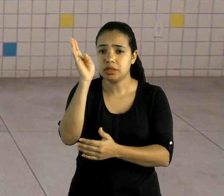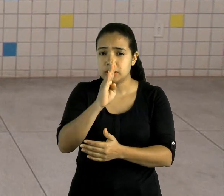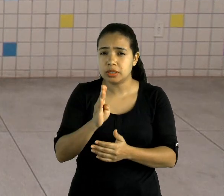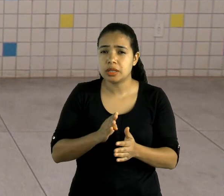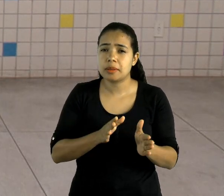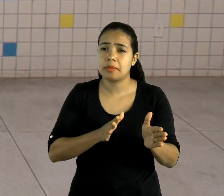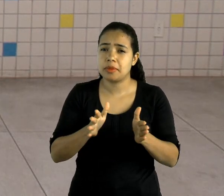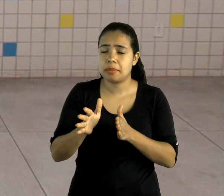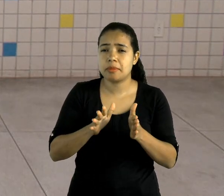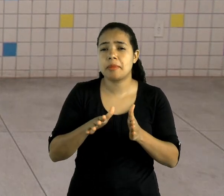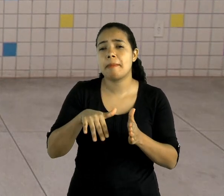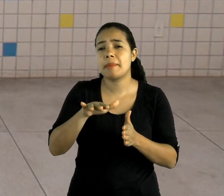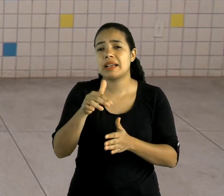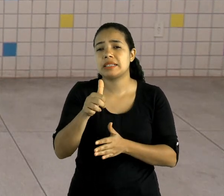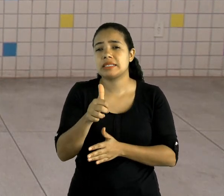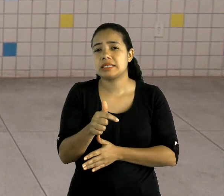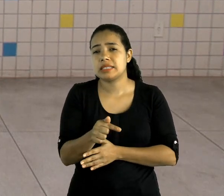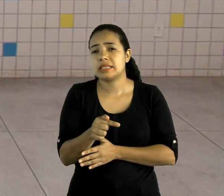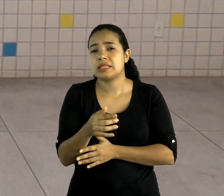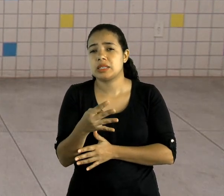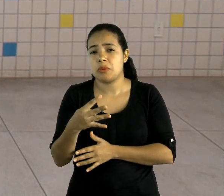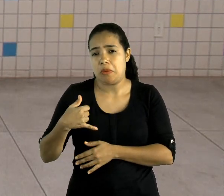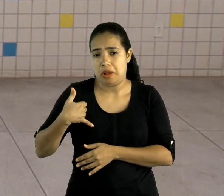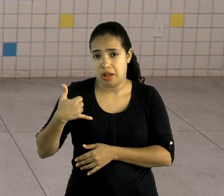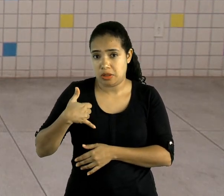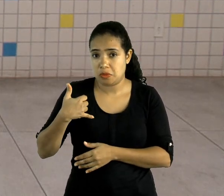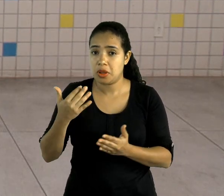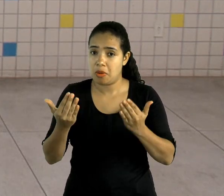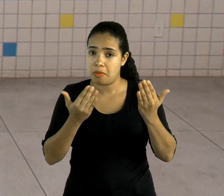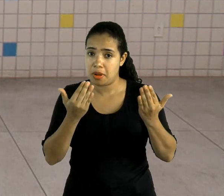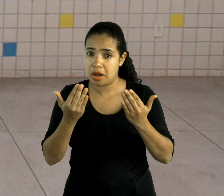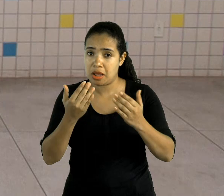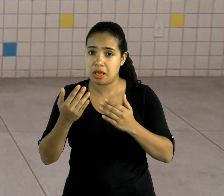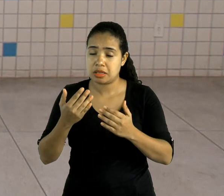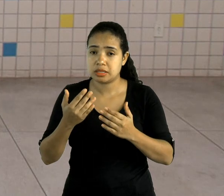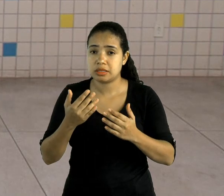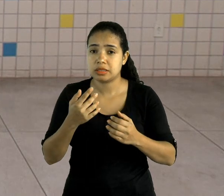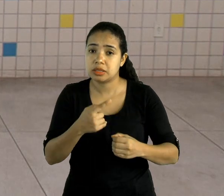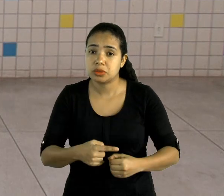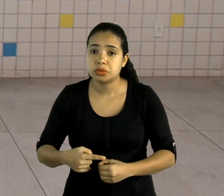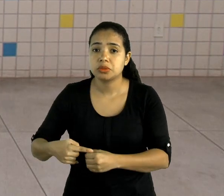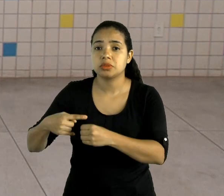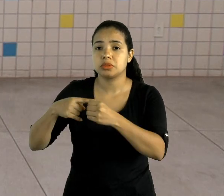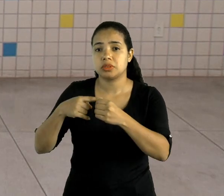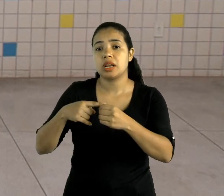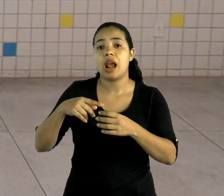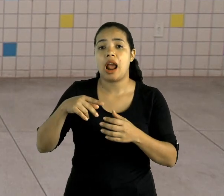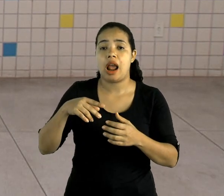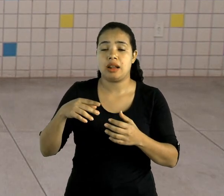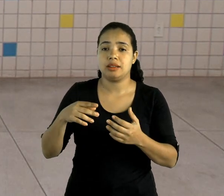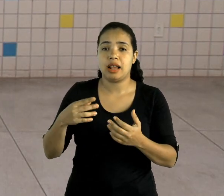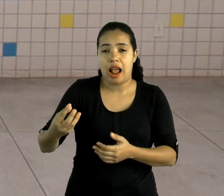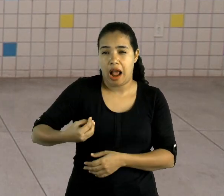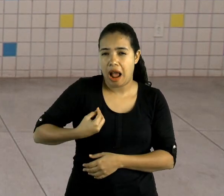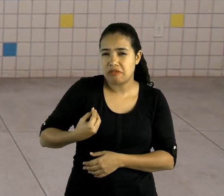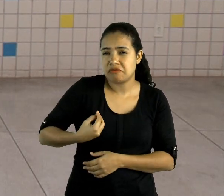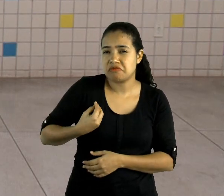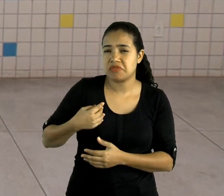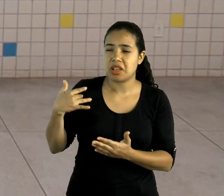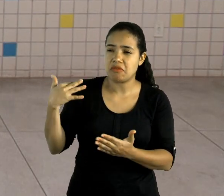mais de 74 anos, o que era excelente se você comparar com países como Serra Leoa, que a expectativa de vida era de no